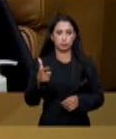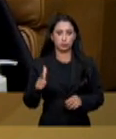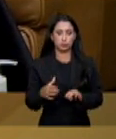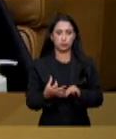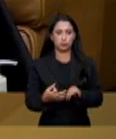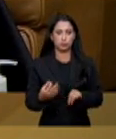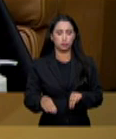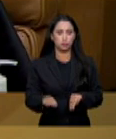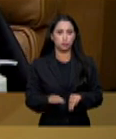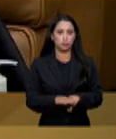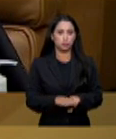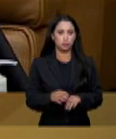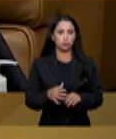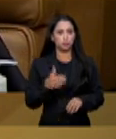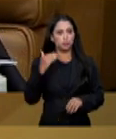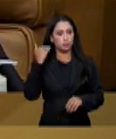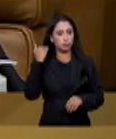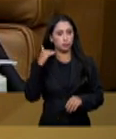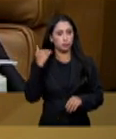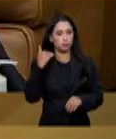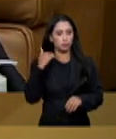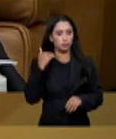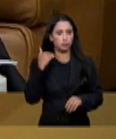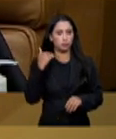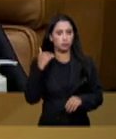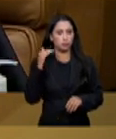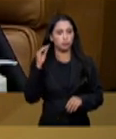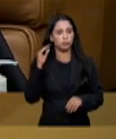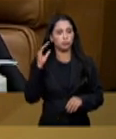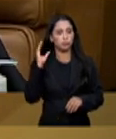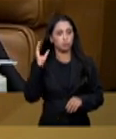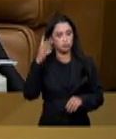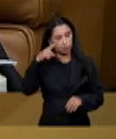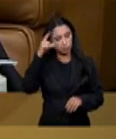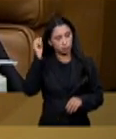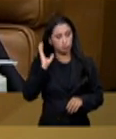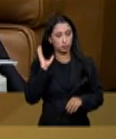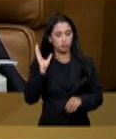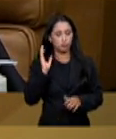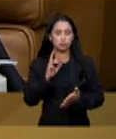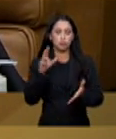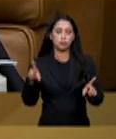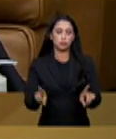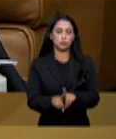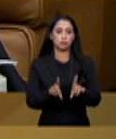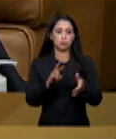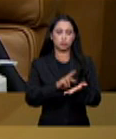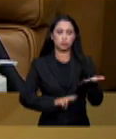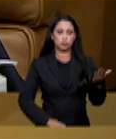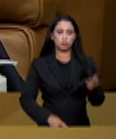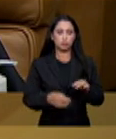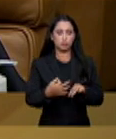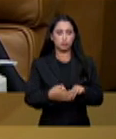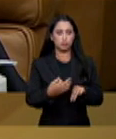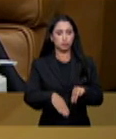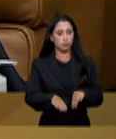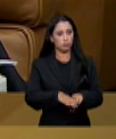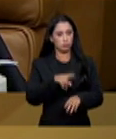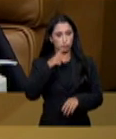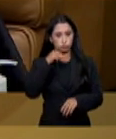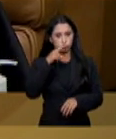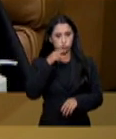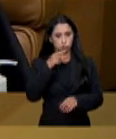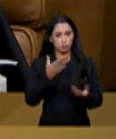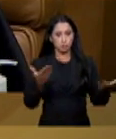eminentes ministras Rosa Weber e Carmen Lúcia e o eminente relator, ministro Gilmar Mendes. Cumprimento